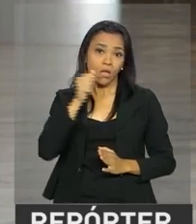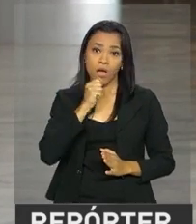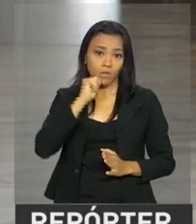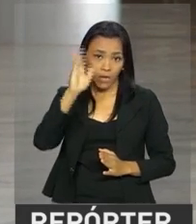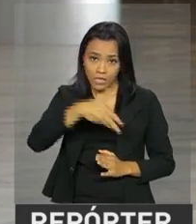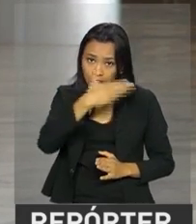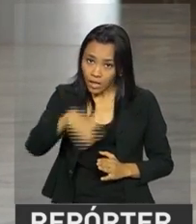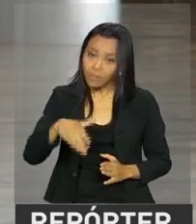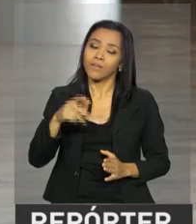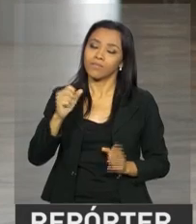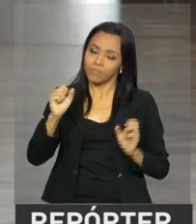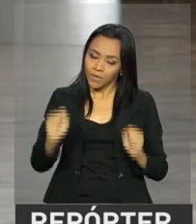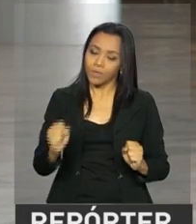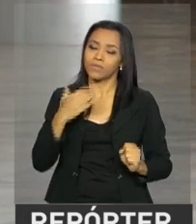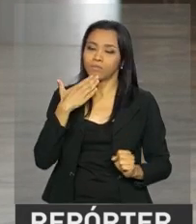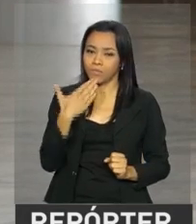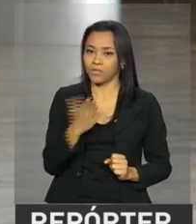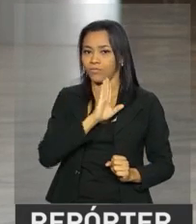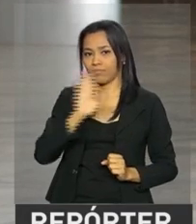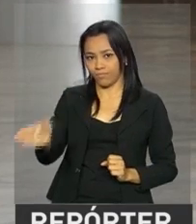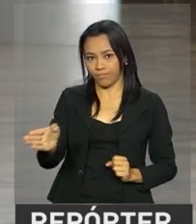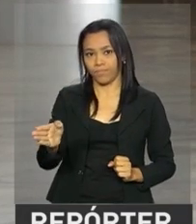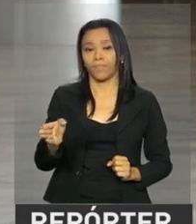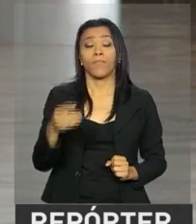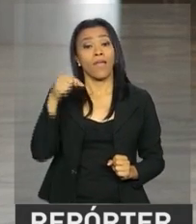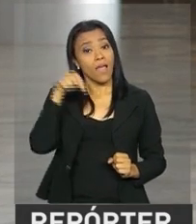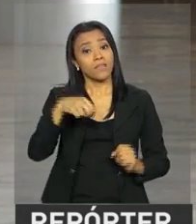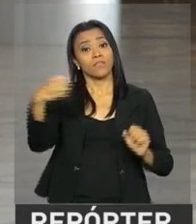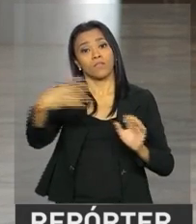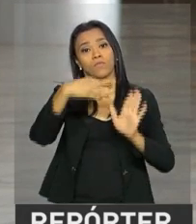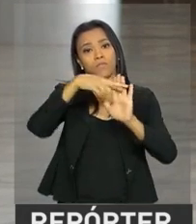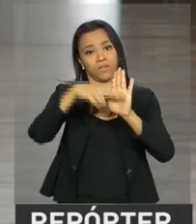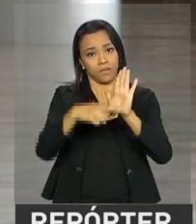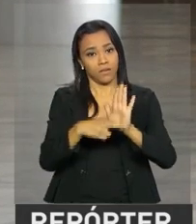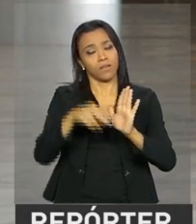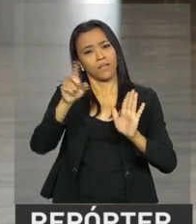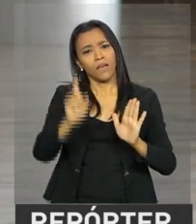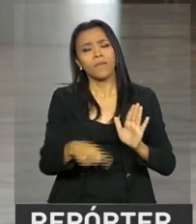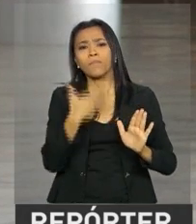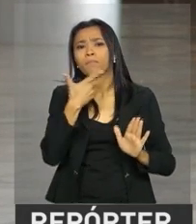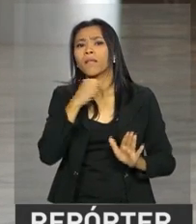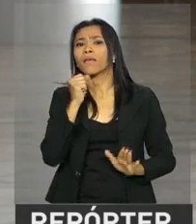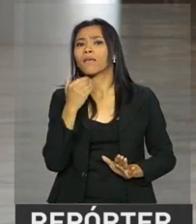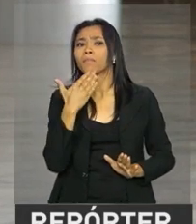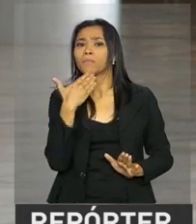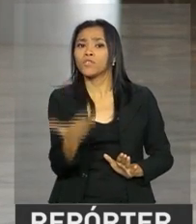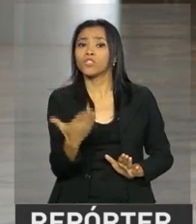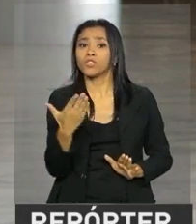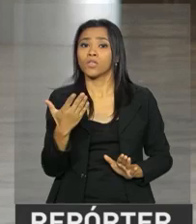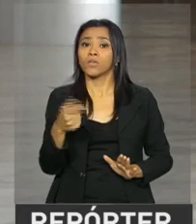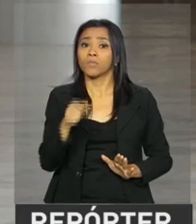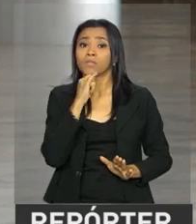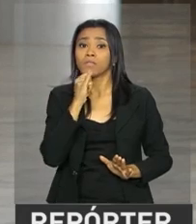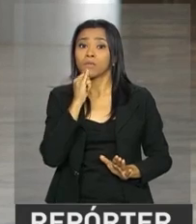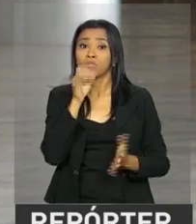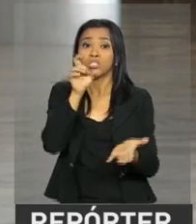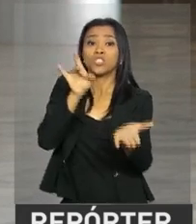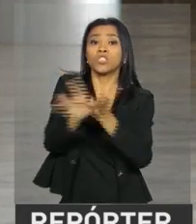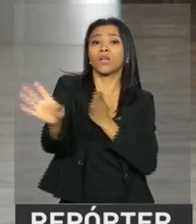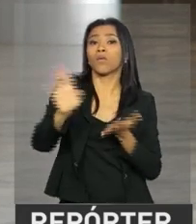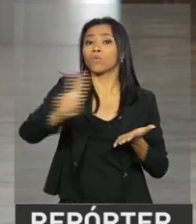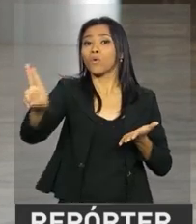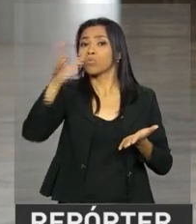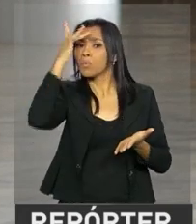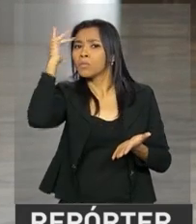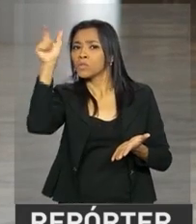sim podem pedir diretamente. Essas regras elas valem também para quem quer pedir a exclusão de um dependente do